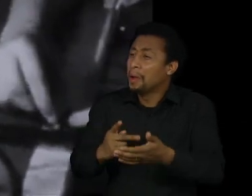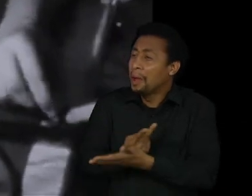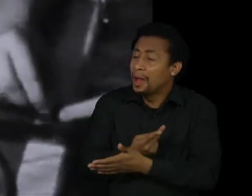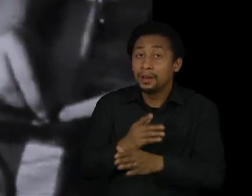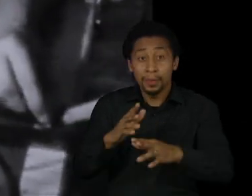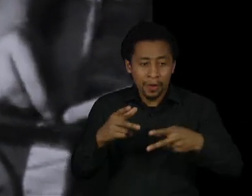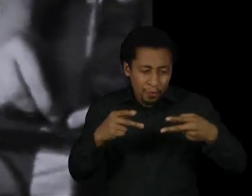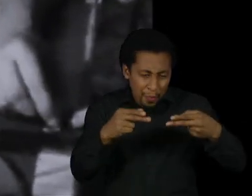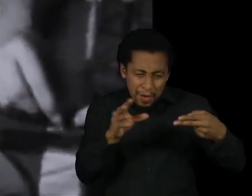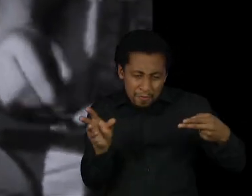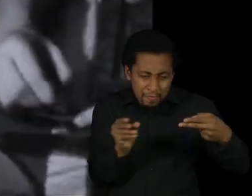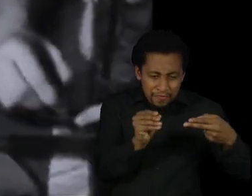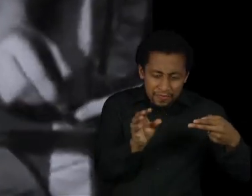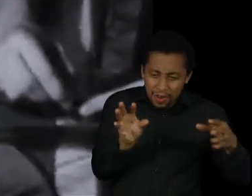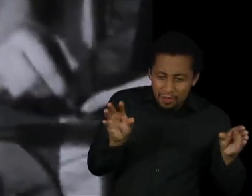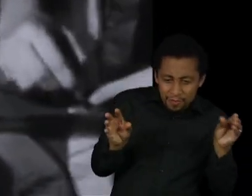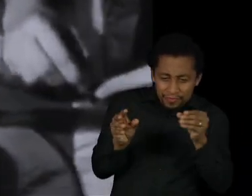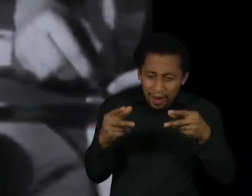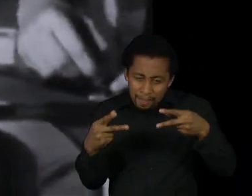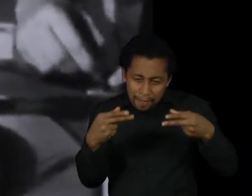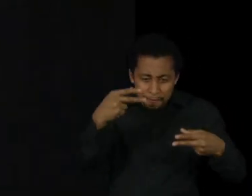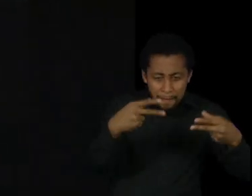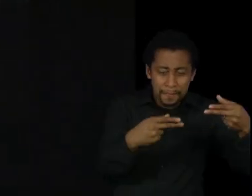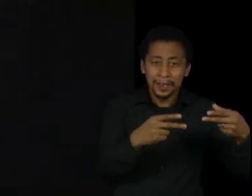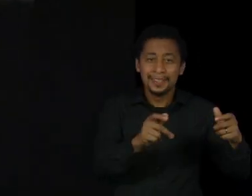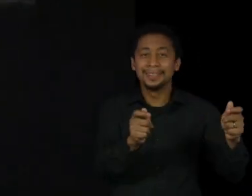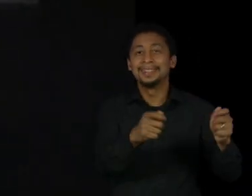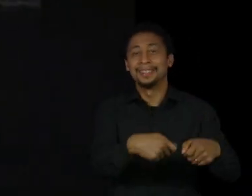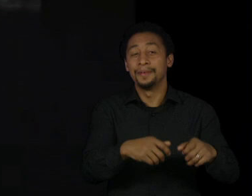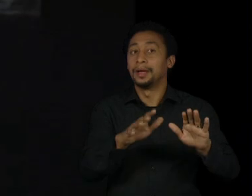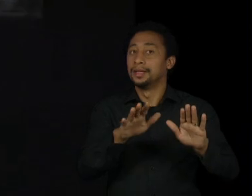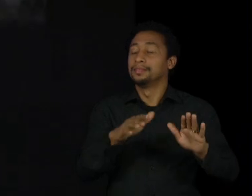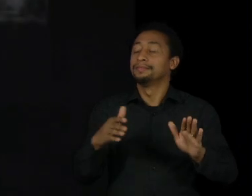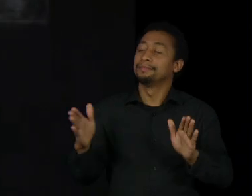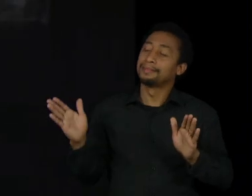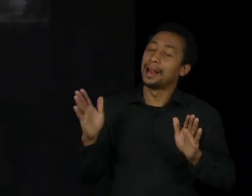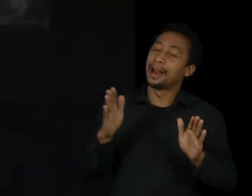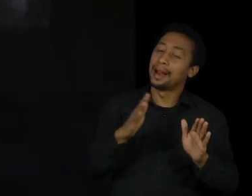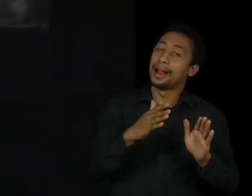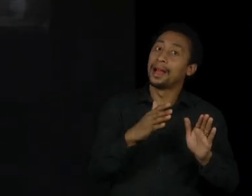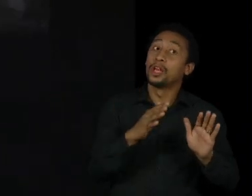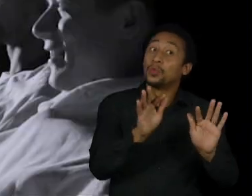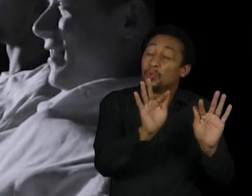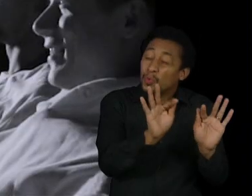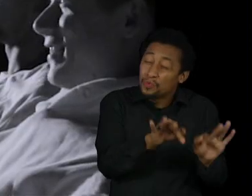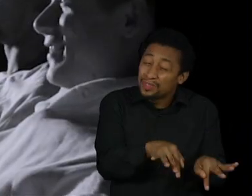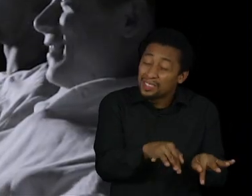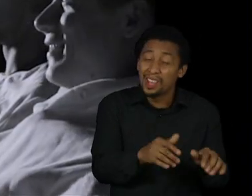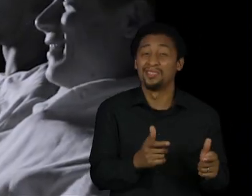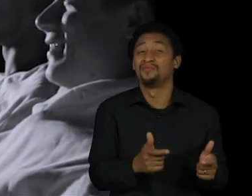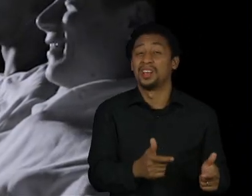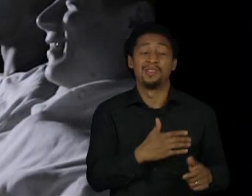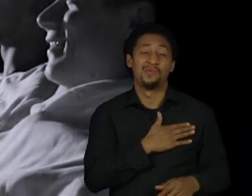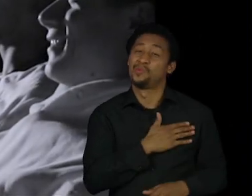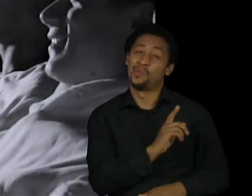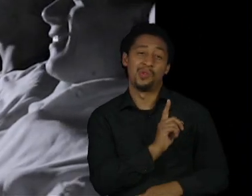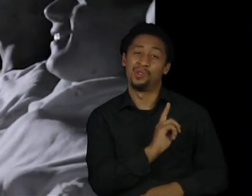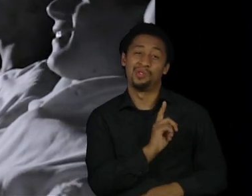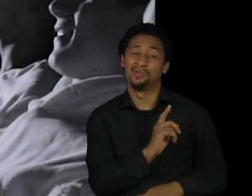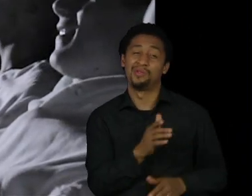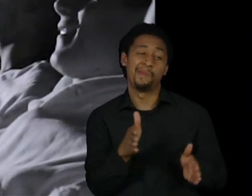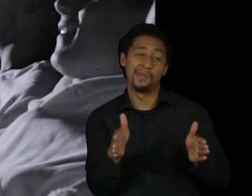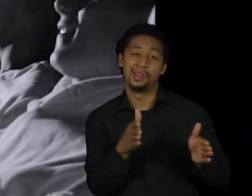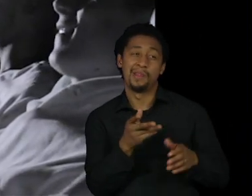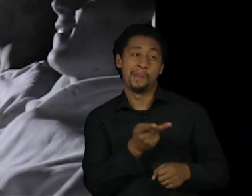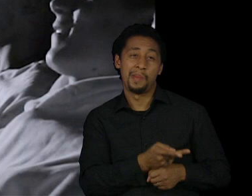de fazer, né? Bom, a última parte é mais chata, eu não gosto, né? A van premiere, essas coisas,